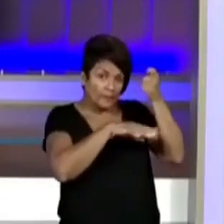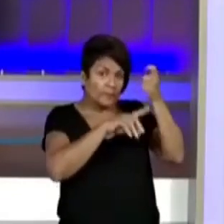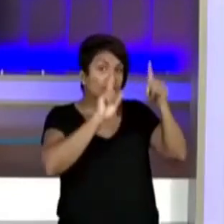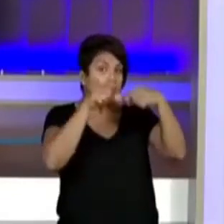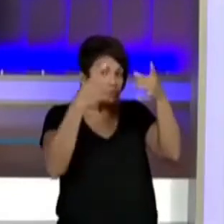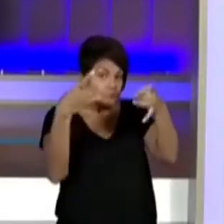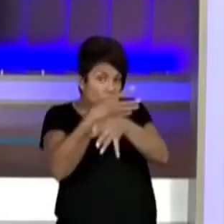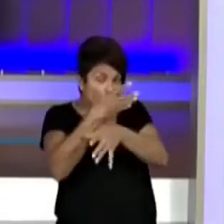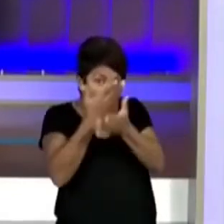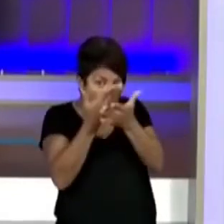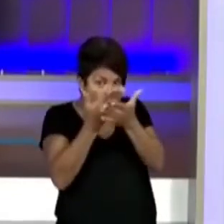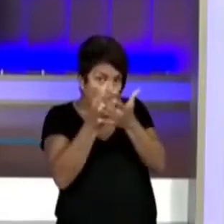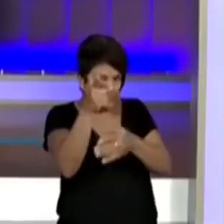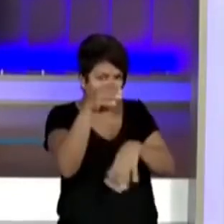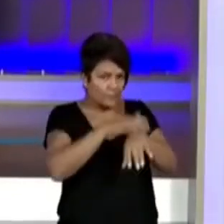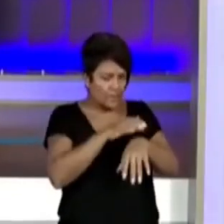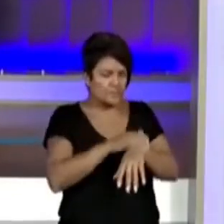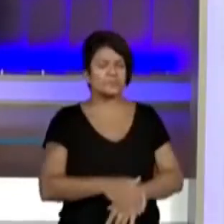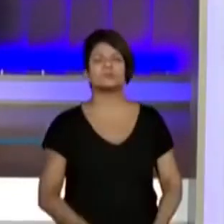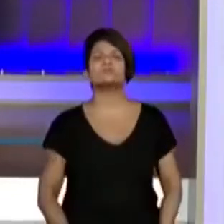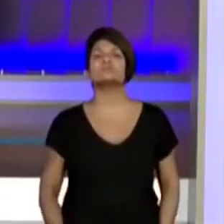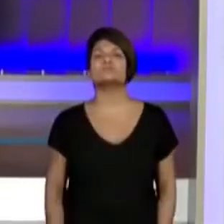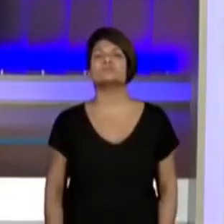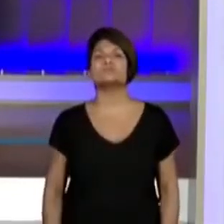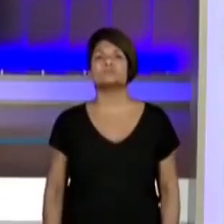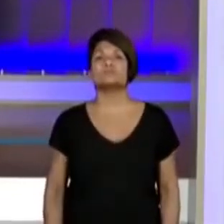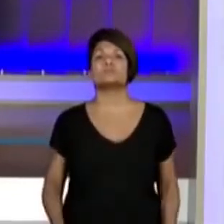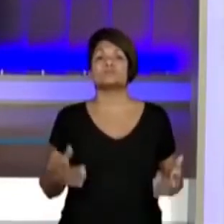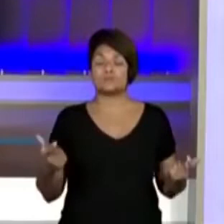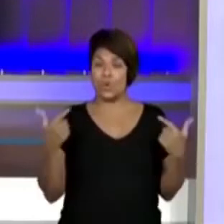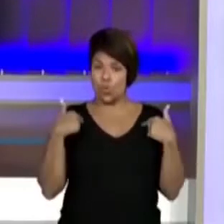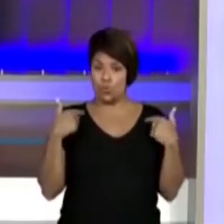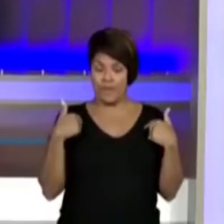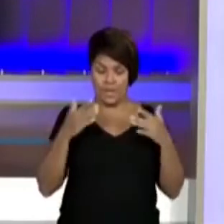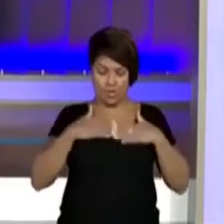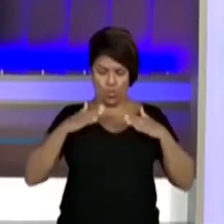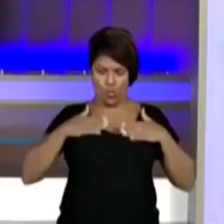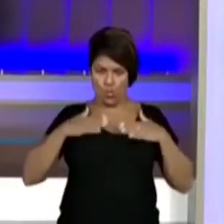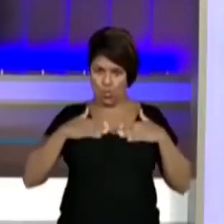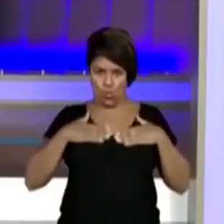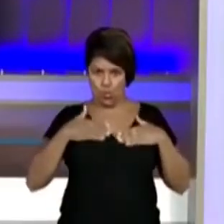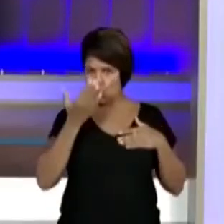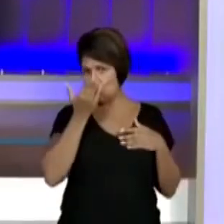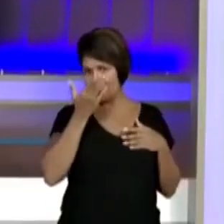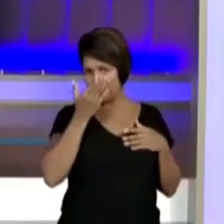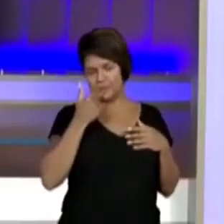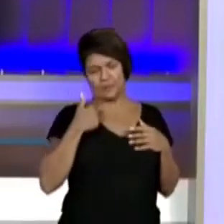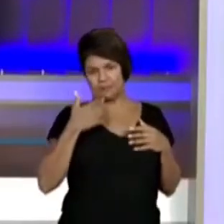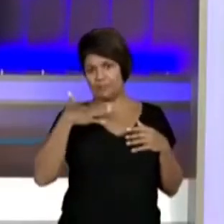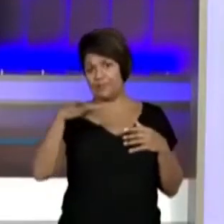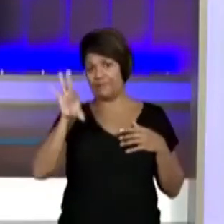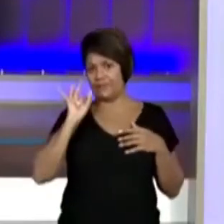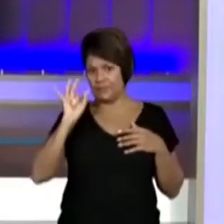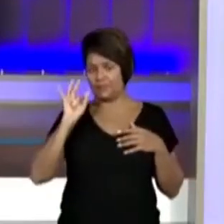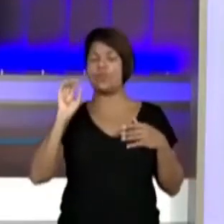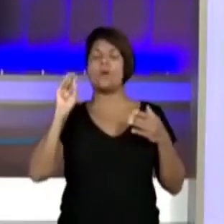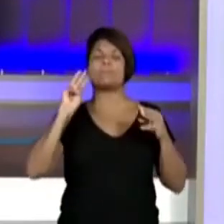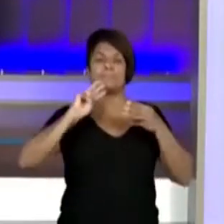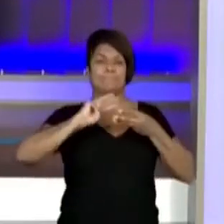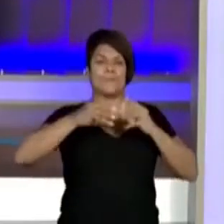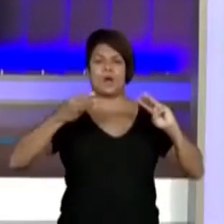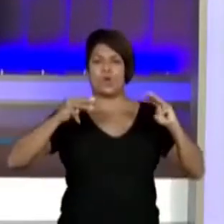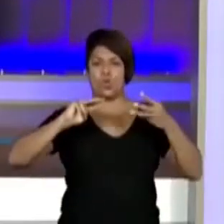da aula. Vamos lá. Eu vou começar dizendo meu prato preferido. Meu prato preferido é